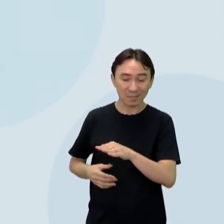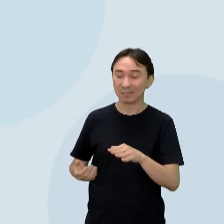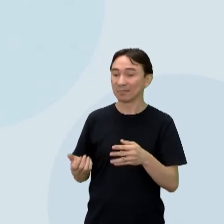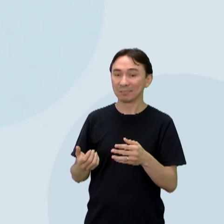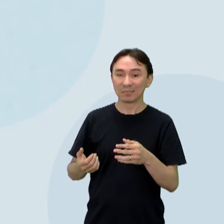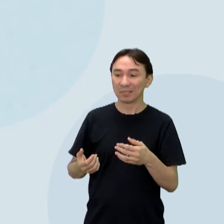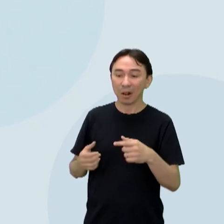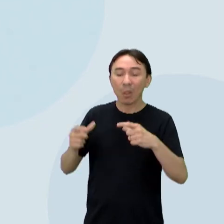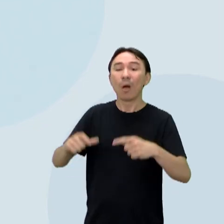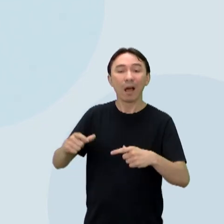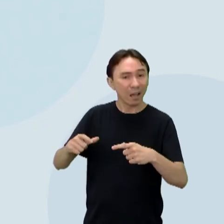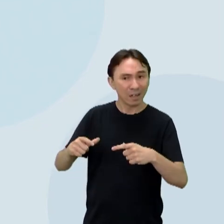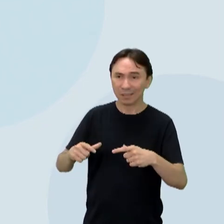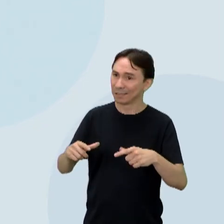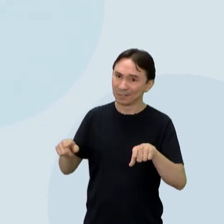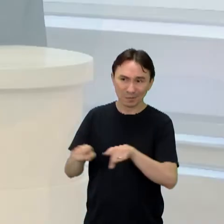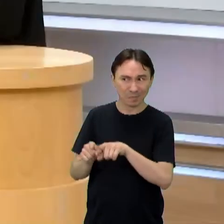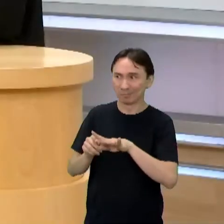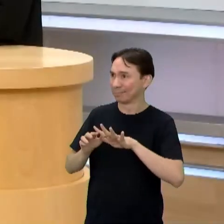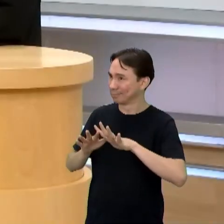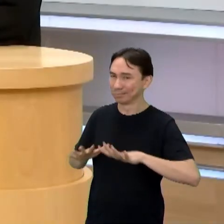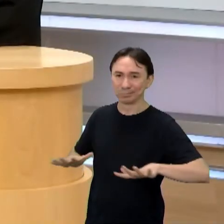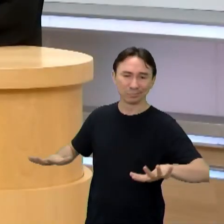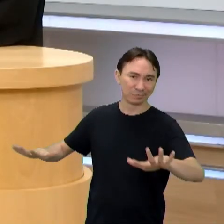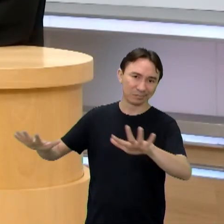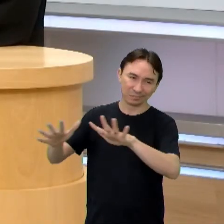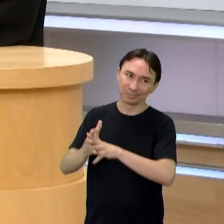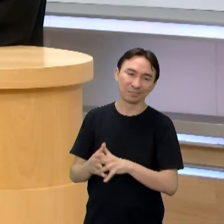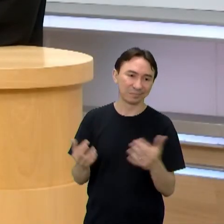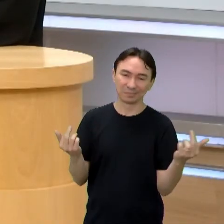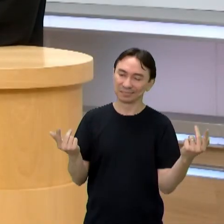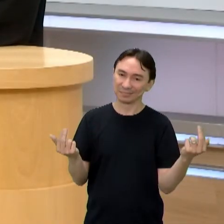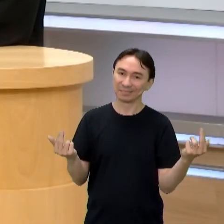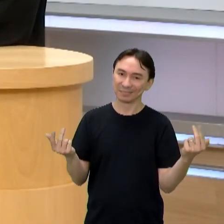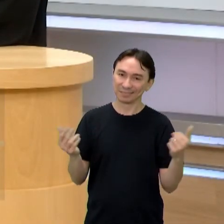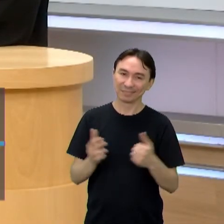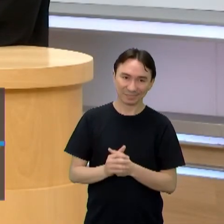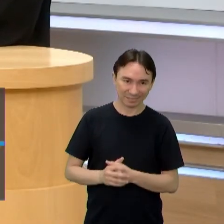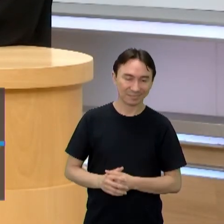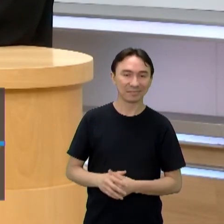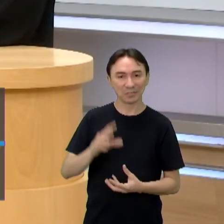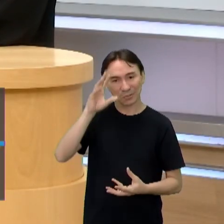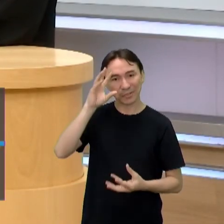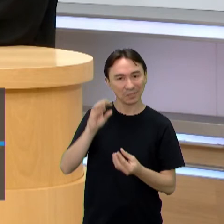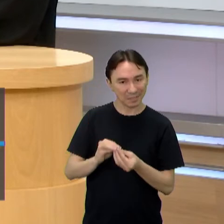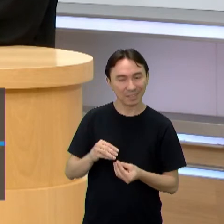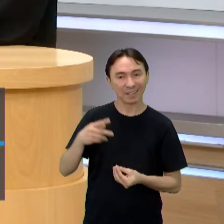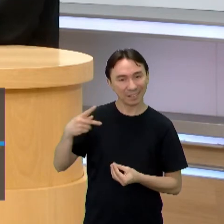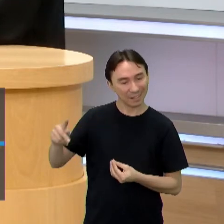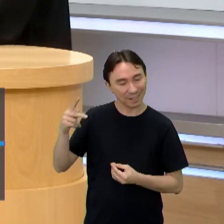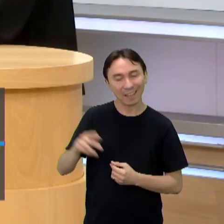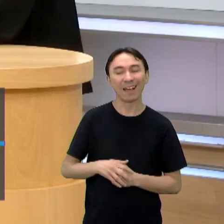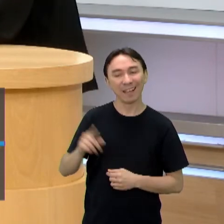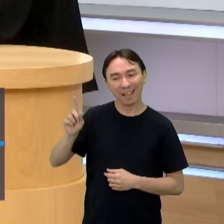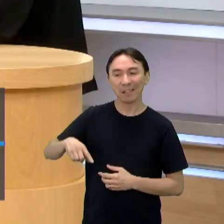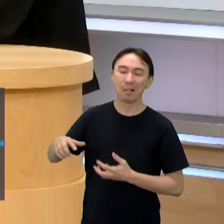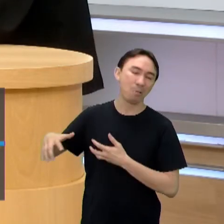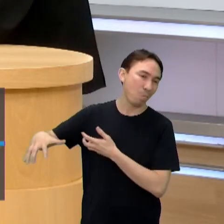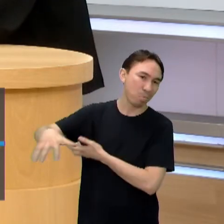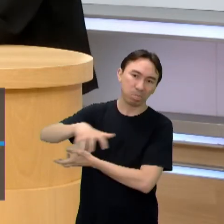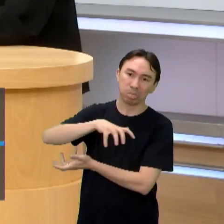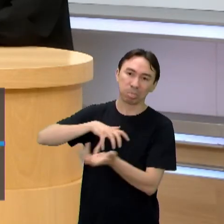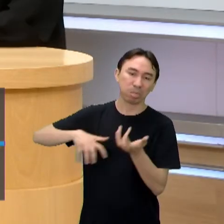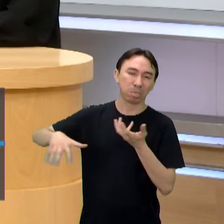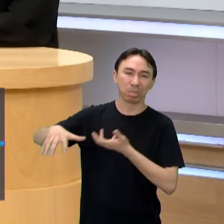Ou seja, também em toda parte. Logo, John é um bagunceiro. Ok? Eu tô